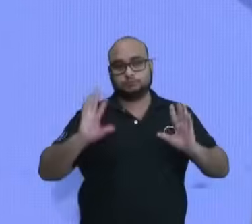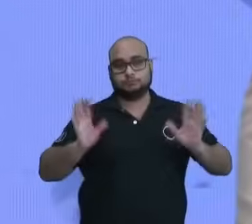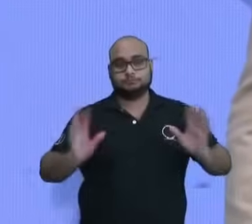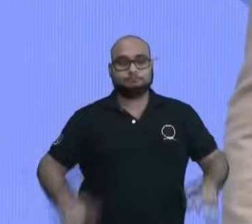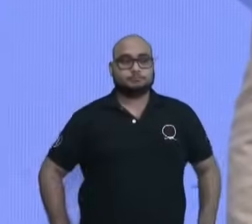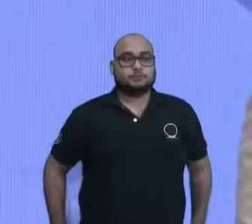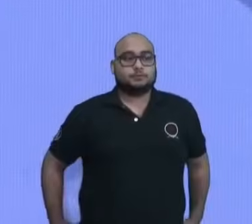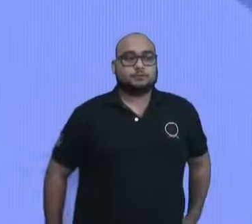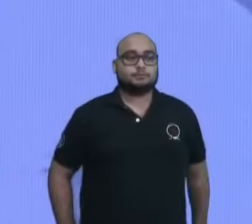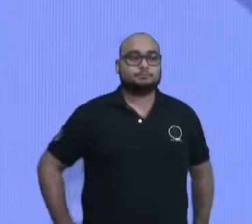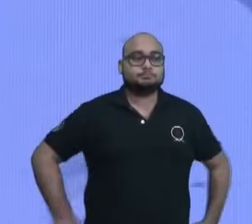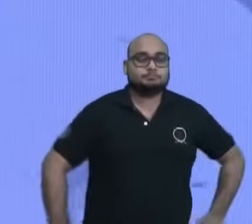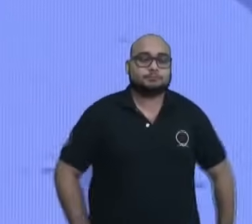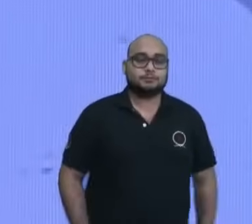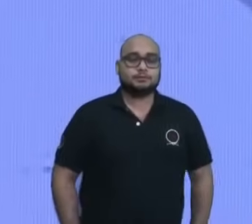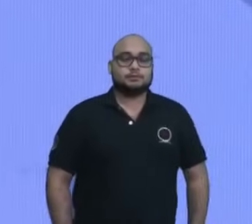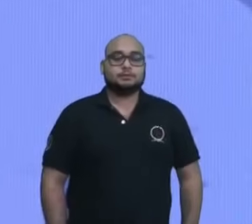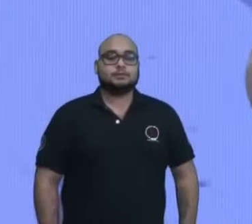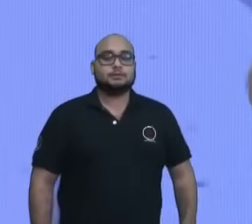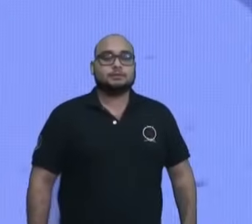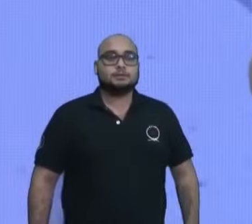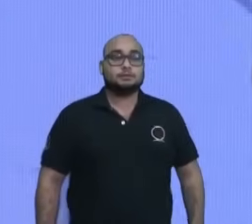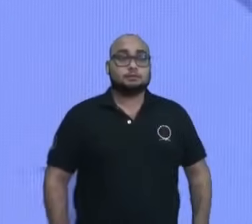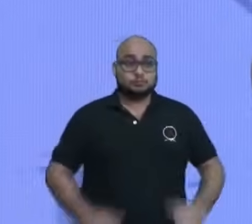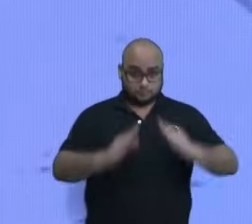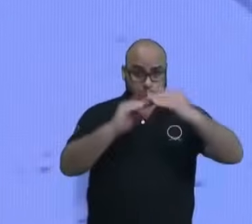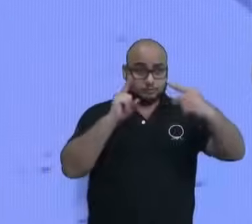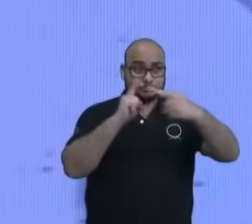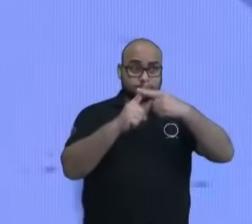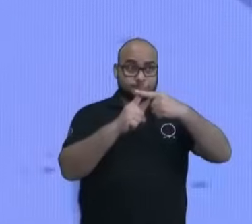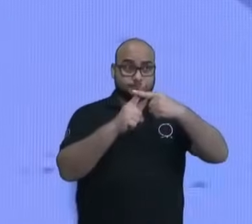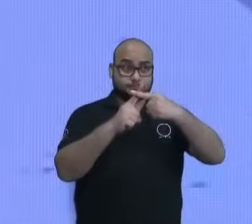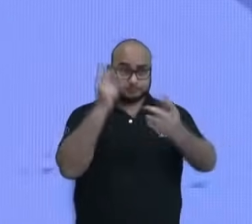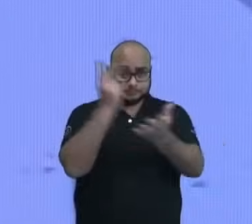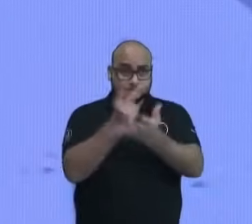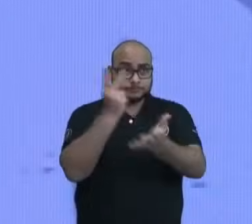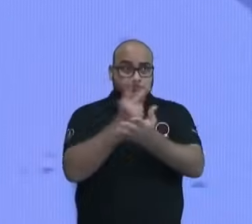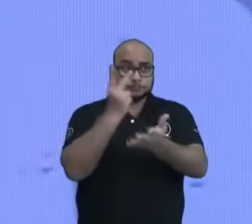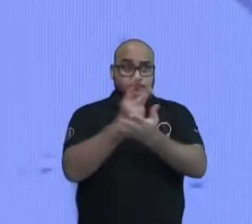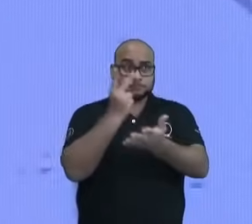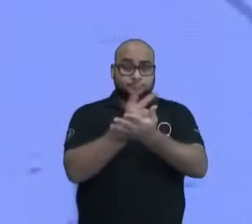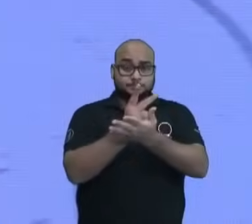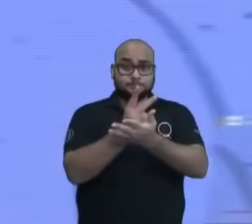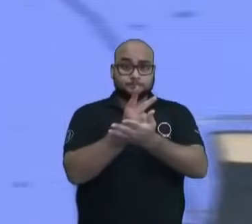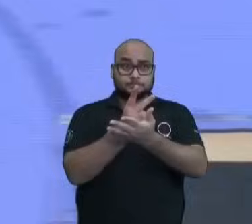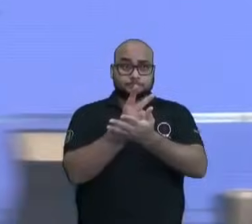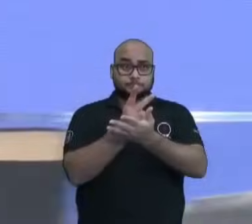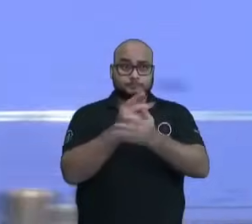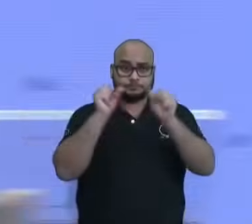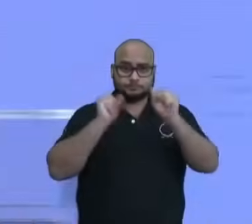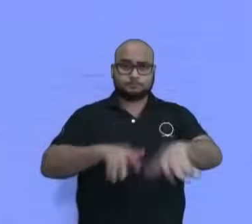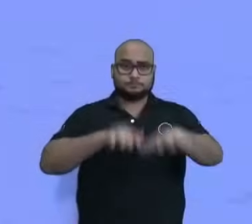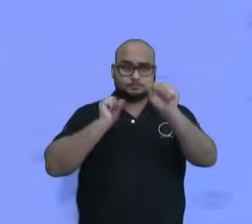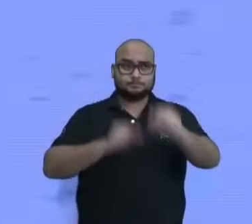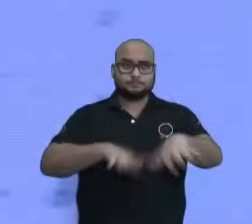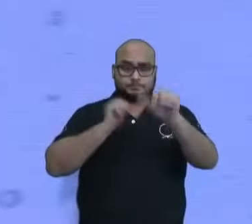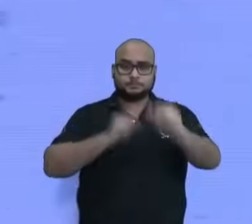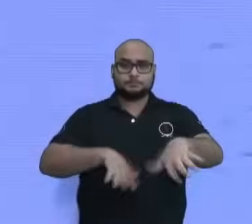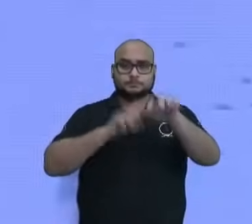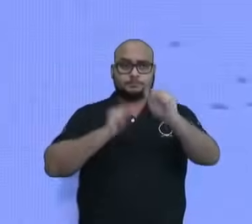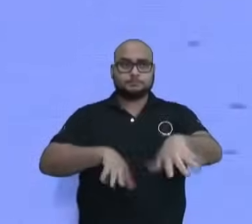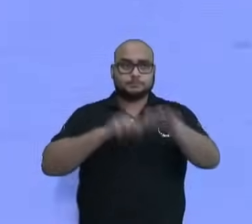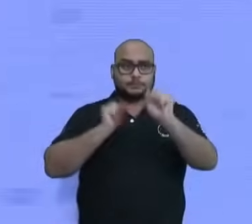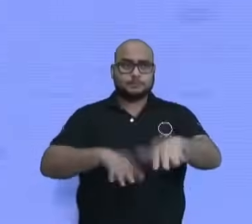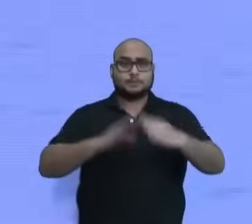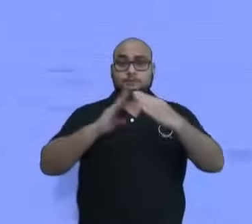fiada a igreja vai continuar sua marcha Triunfante que a igreja a igreja tá perdida a